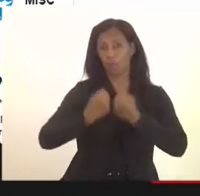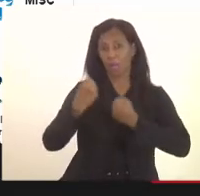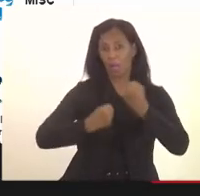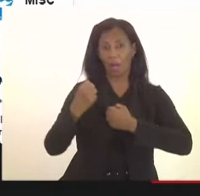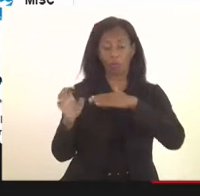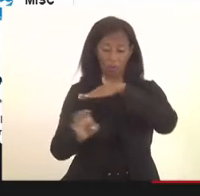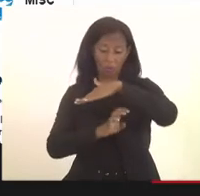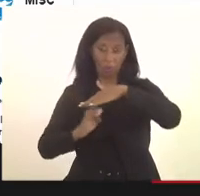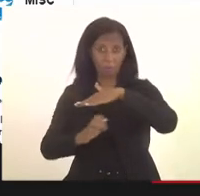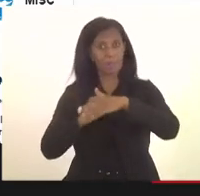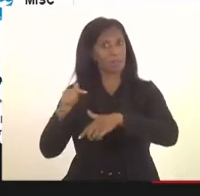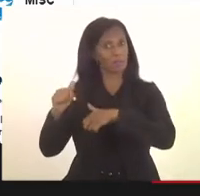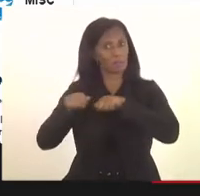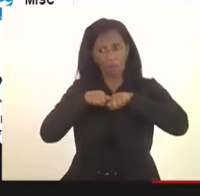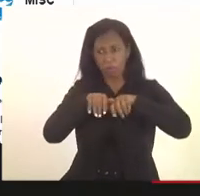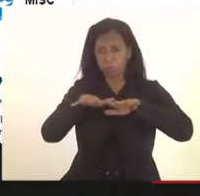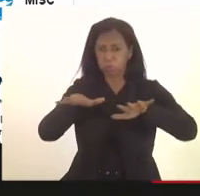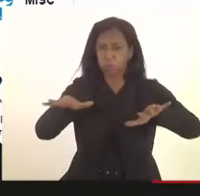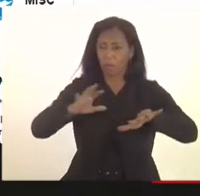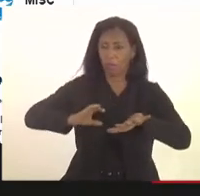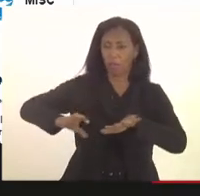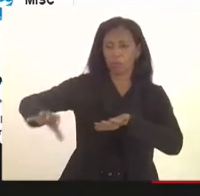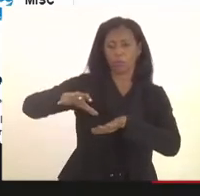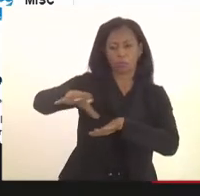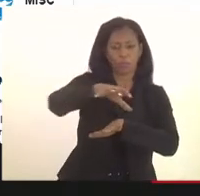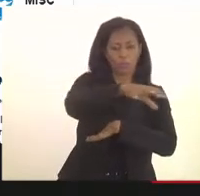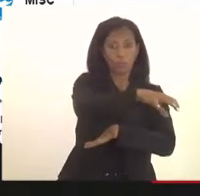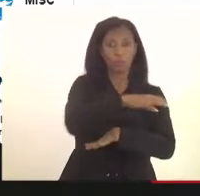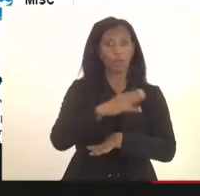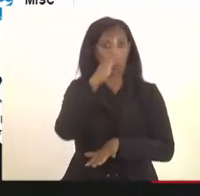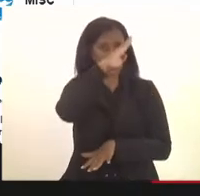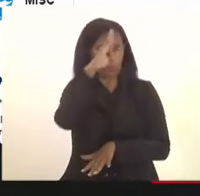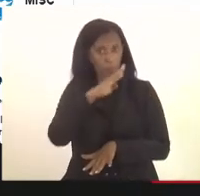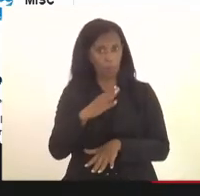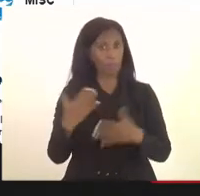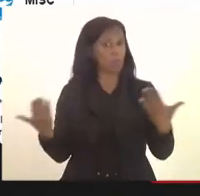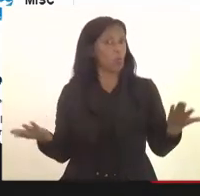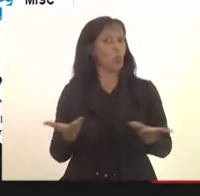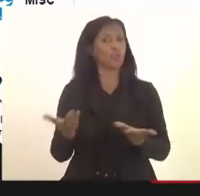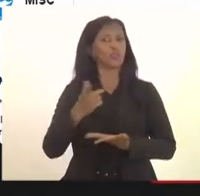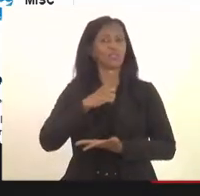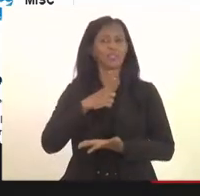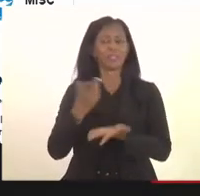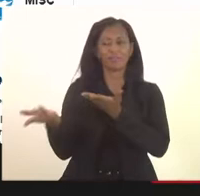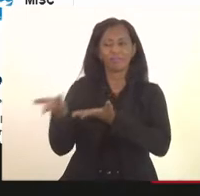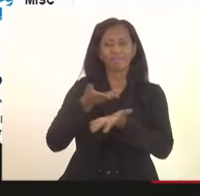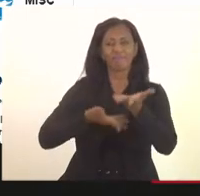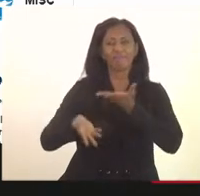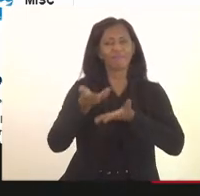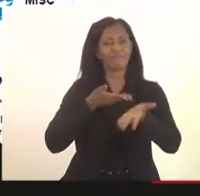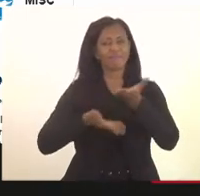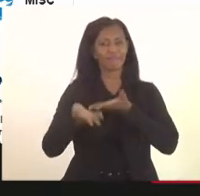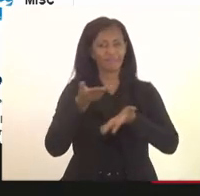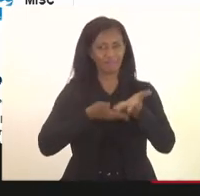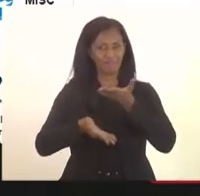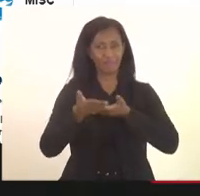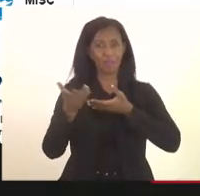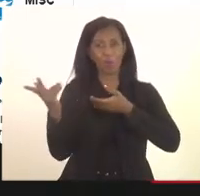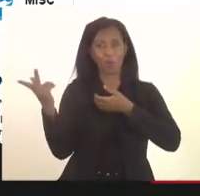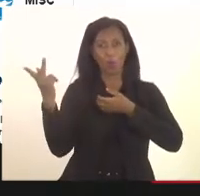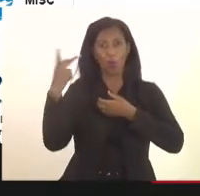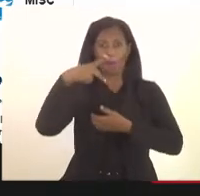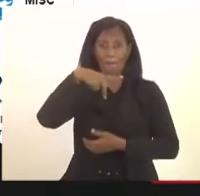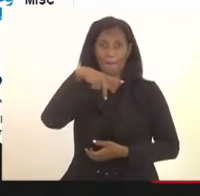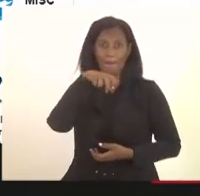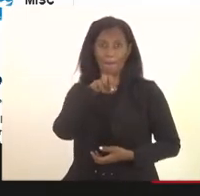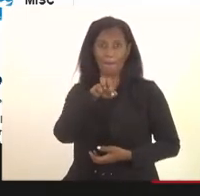todos os setores. No Brasil, hoje, a gente tem a participação na área de upstream, com a Petronas